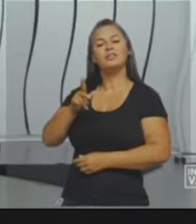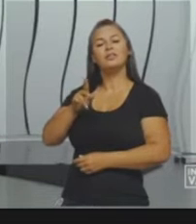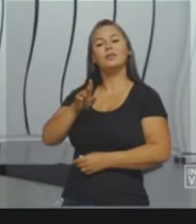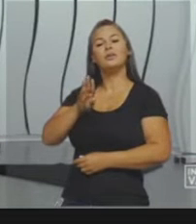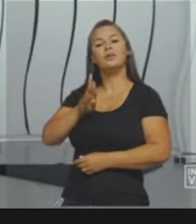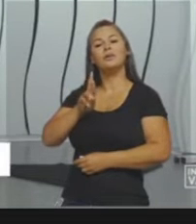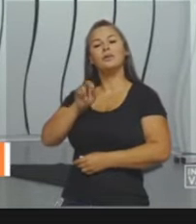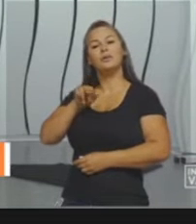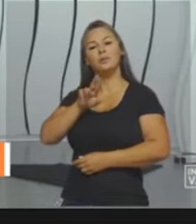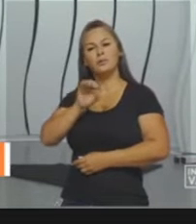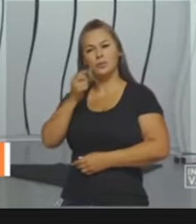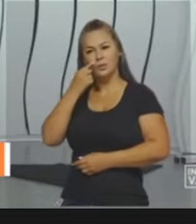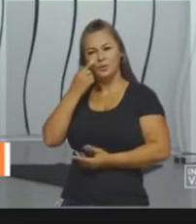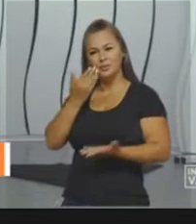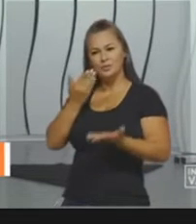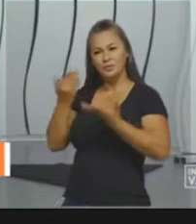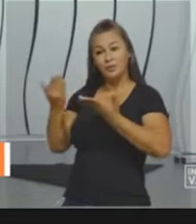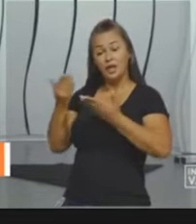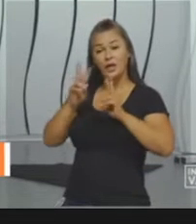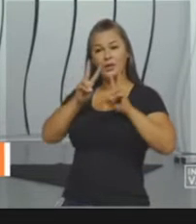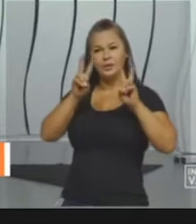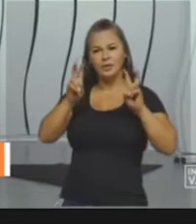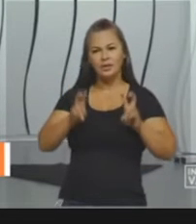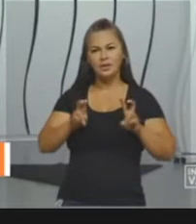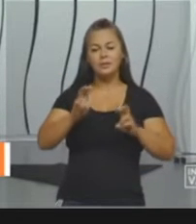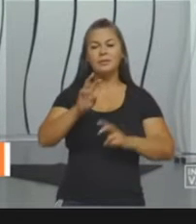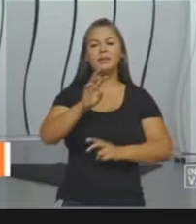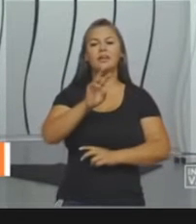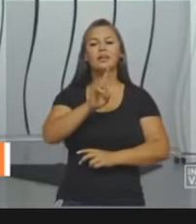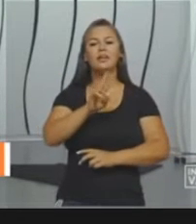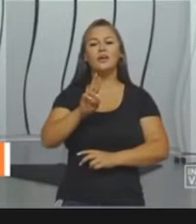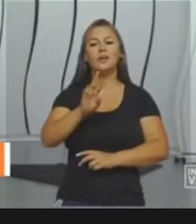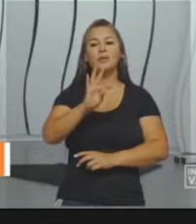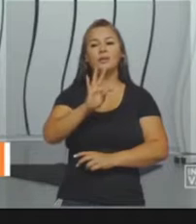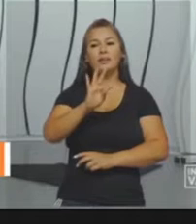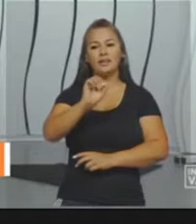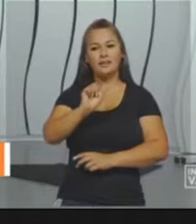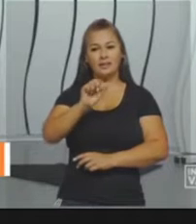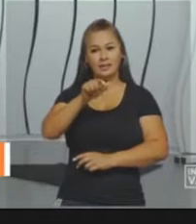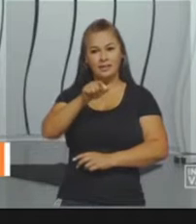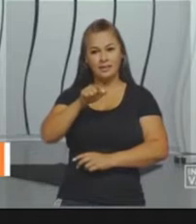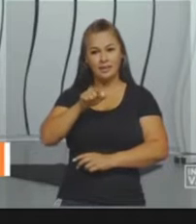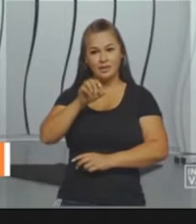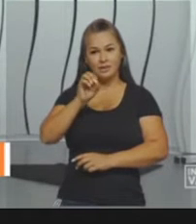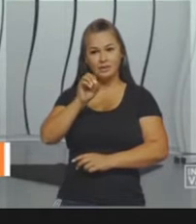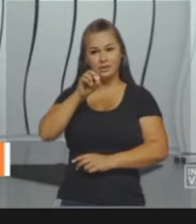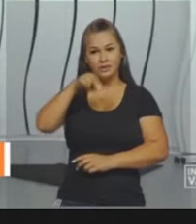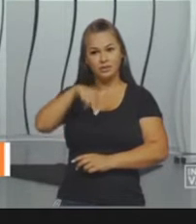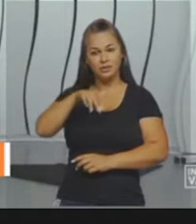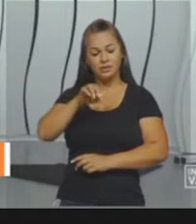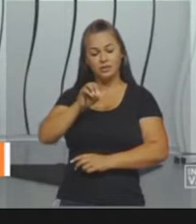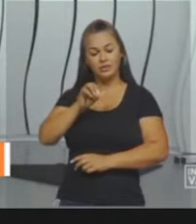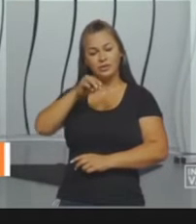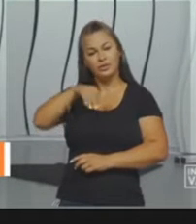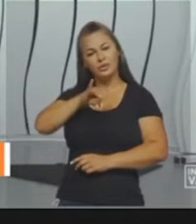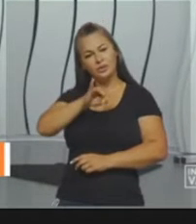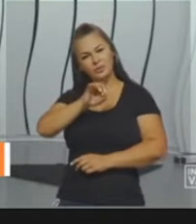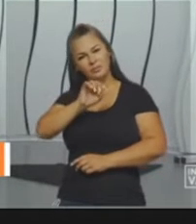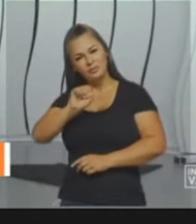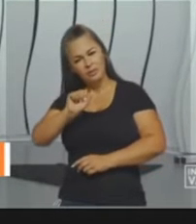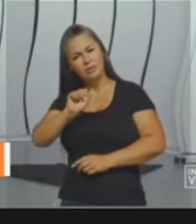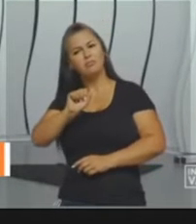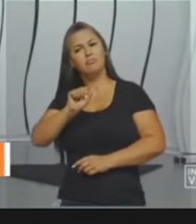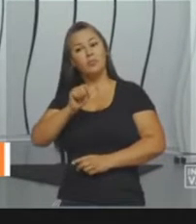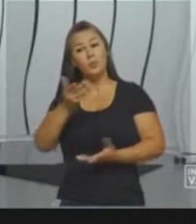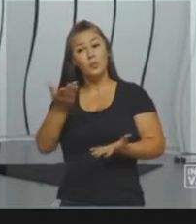com você sobre taxonomia. Essa é a parte 4 em que vamos falar de taxonomia, já falamos em 3 aulas